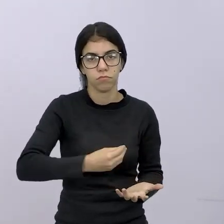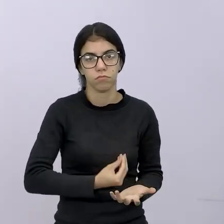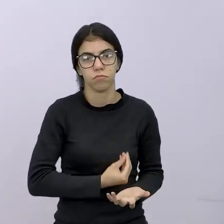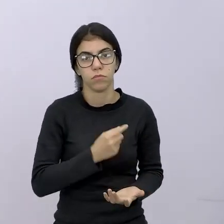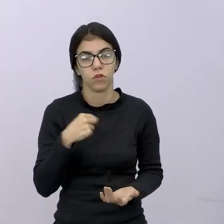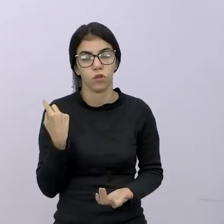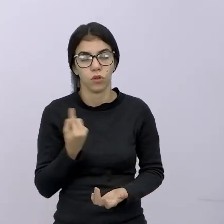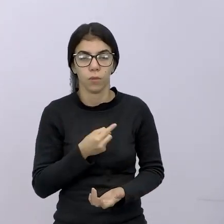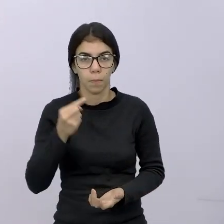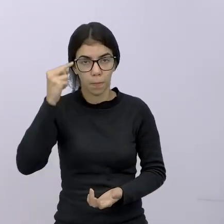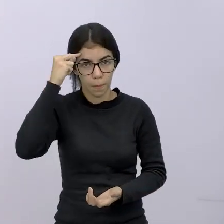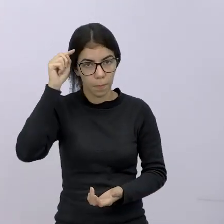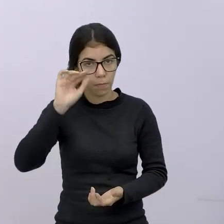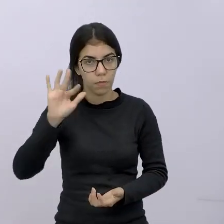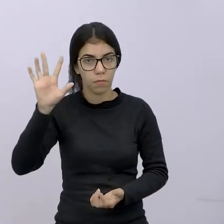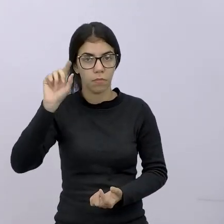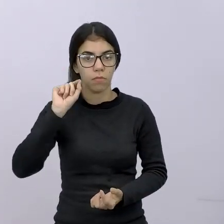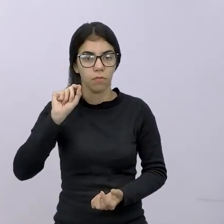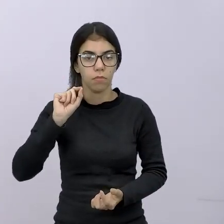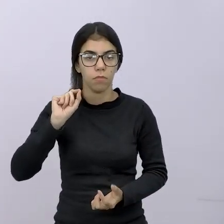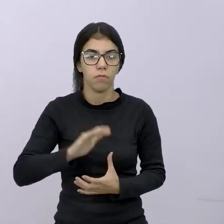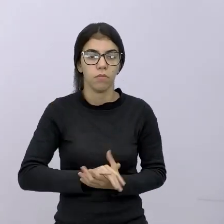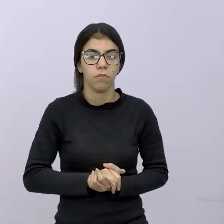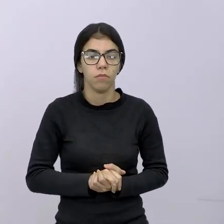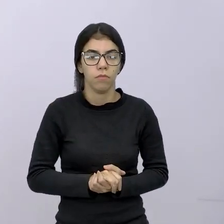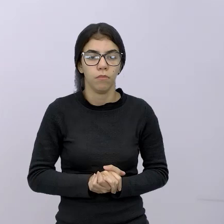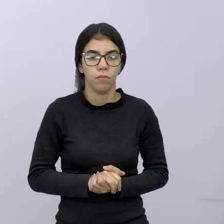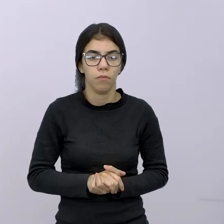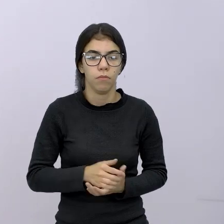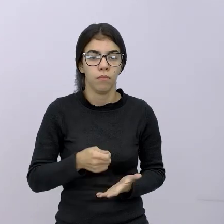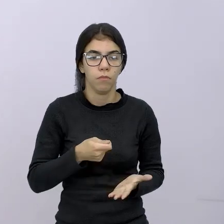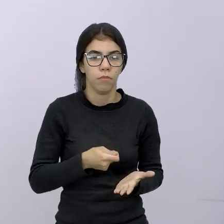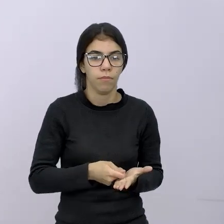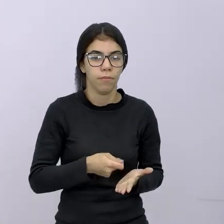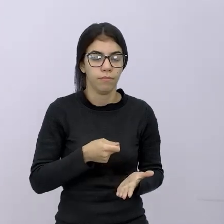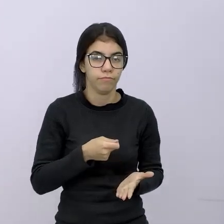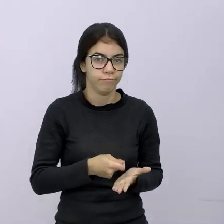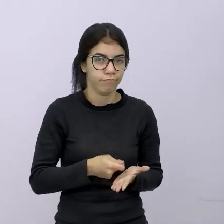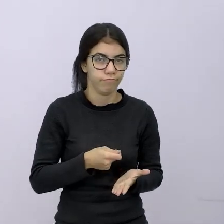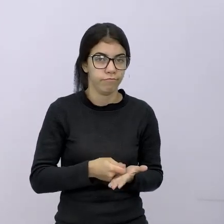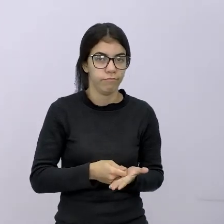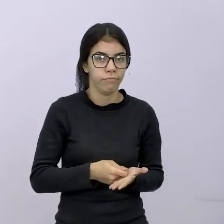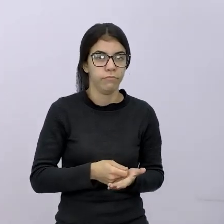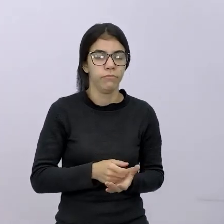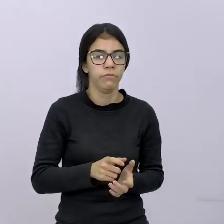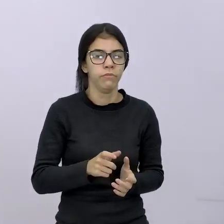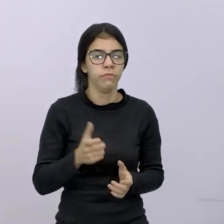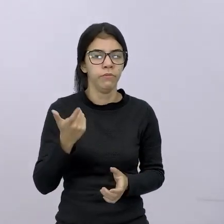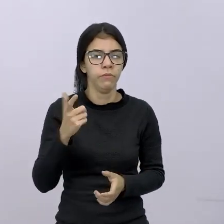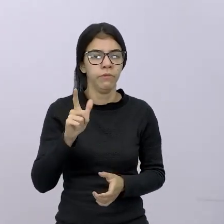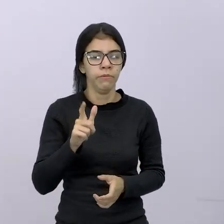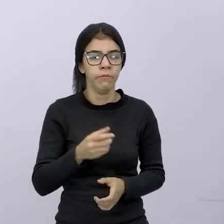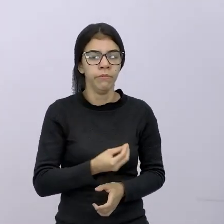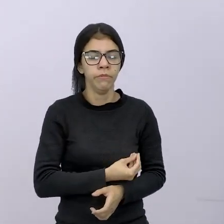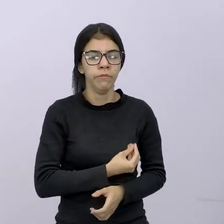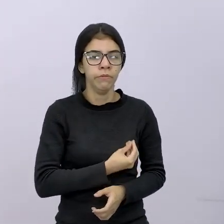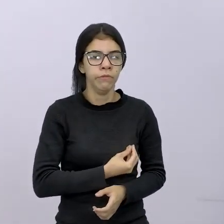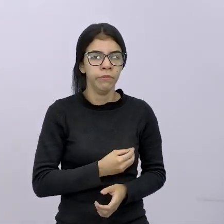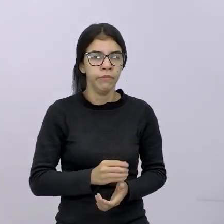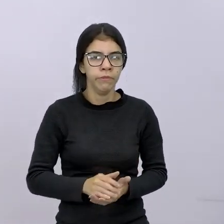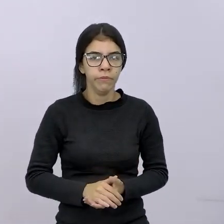pode pensar desse devir para seres inanimados, né, porque até os seres